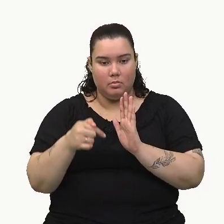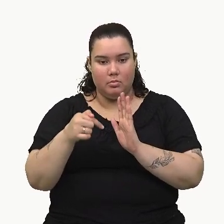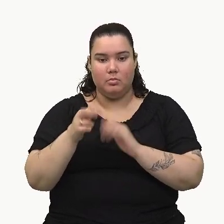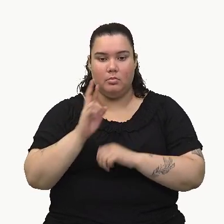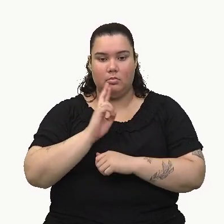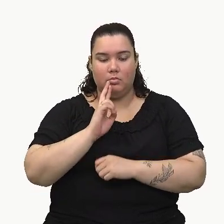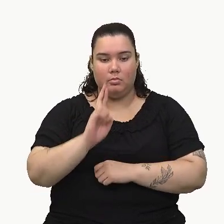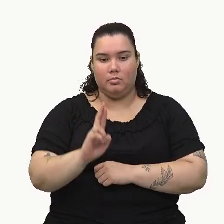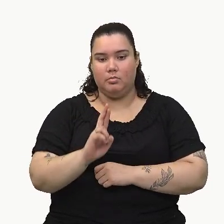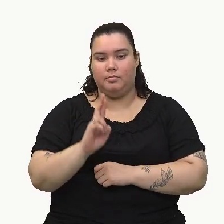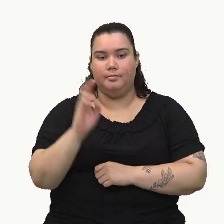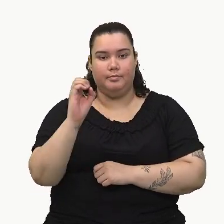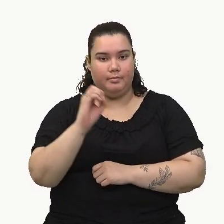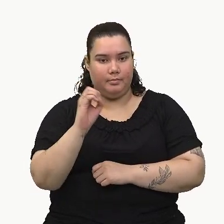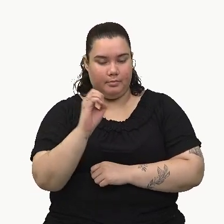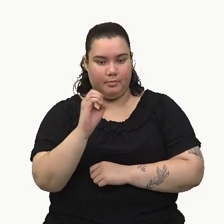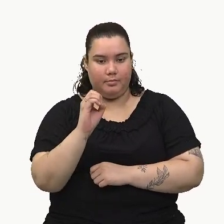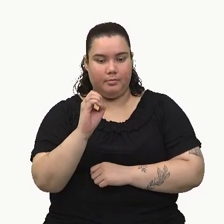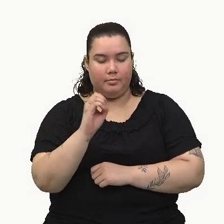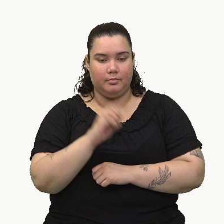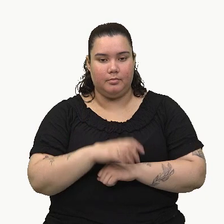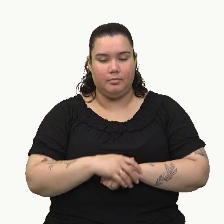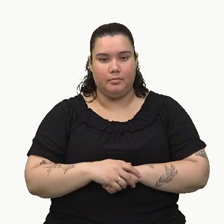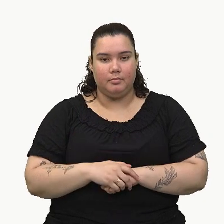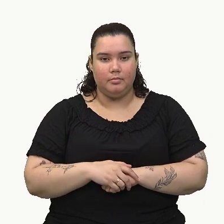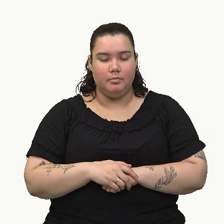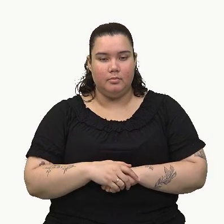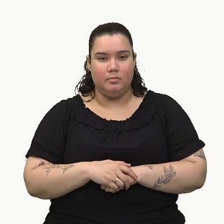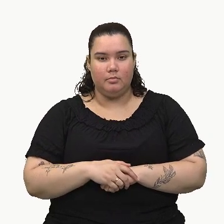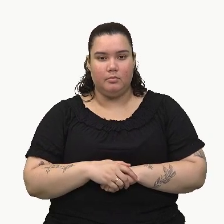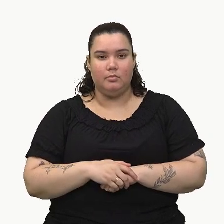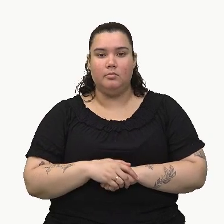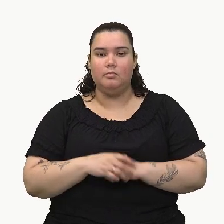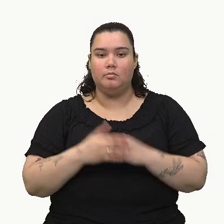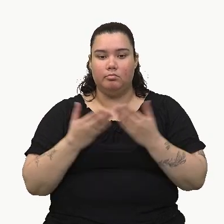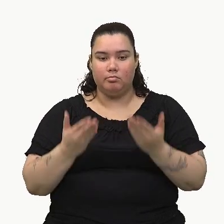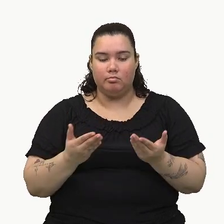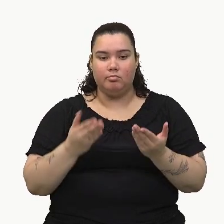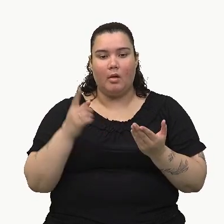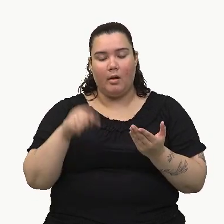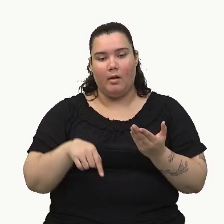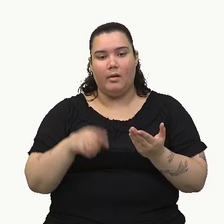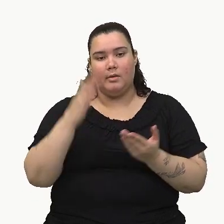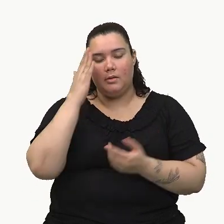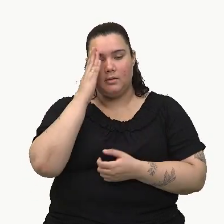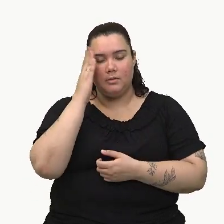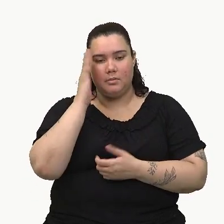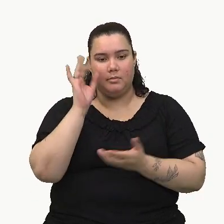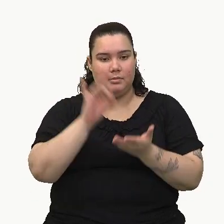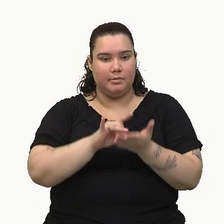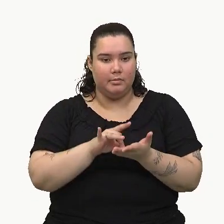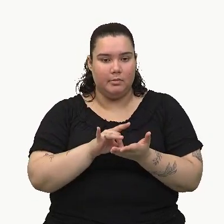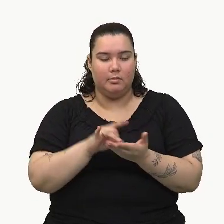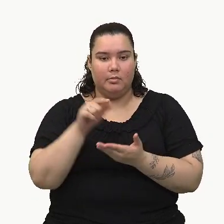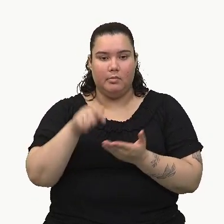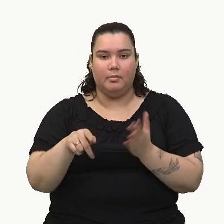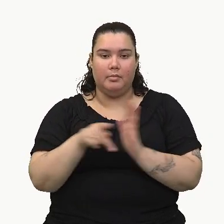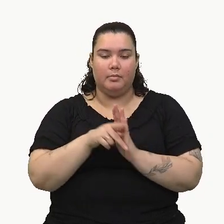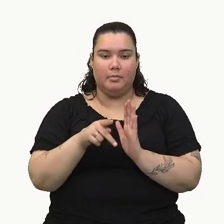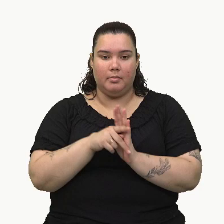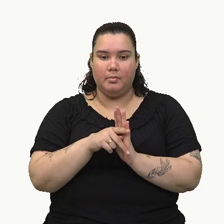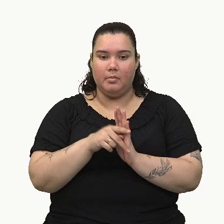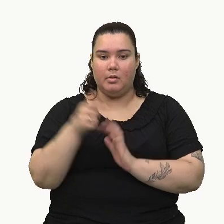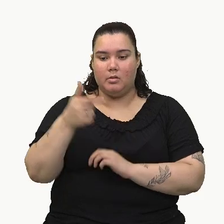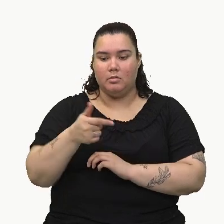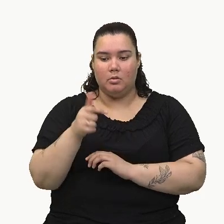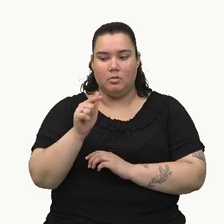27, o resultado é igual a 0. Isso confirma, então, que a nossa função de